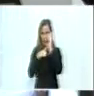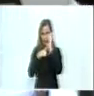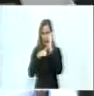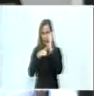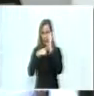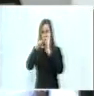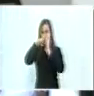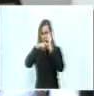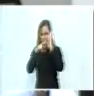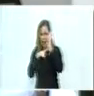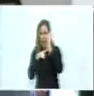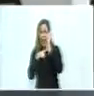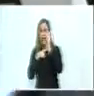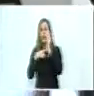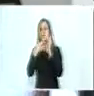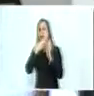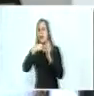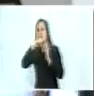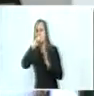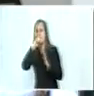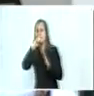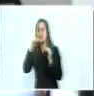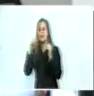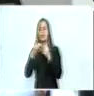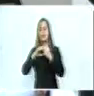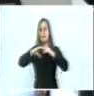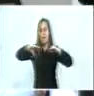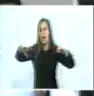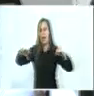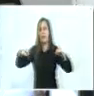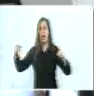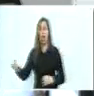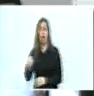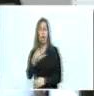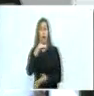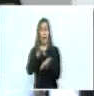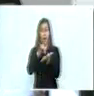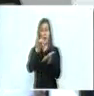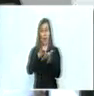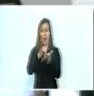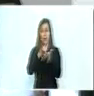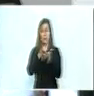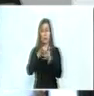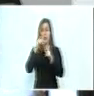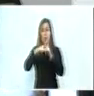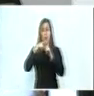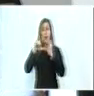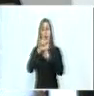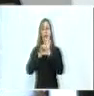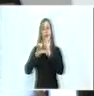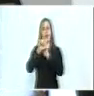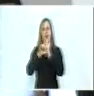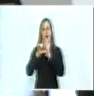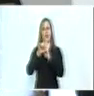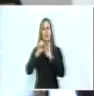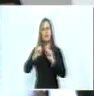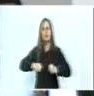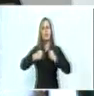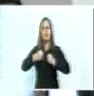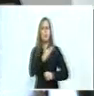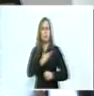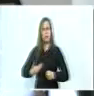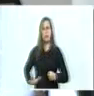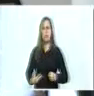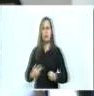compartilhada, confirmando esta nova realidade. O poder público, assim, não pode fechar os olhos